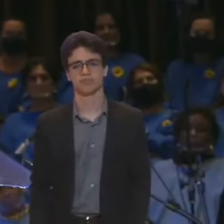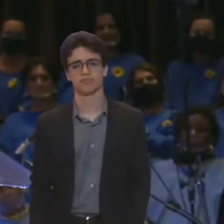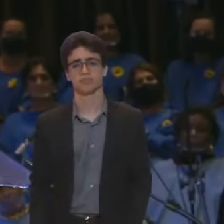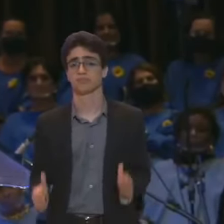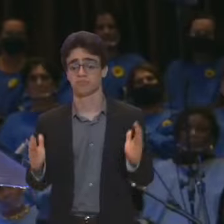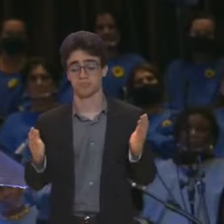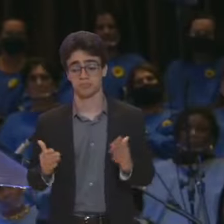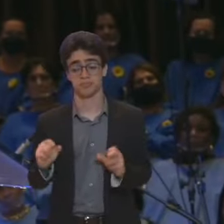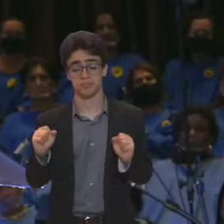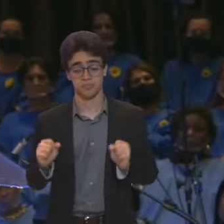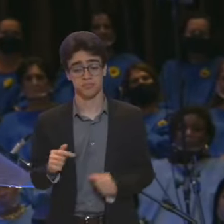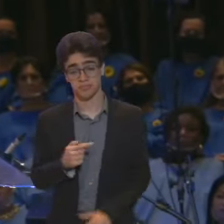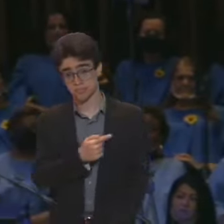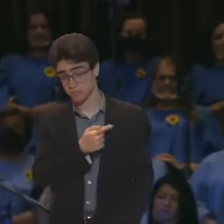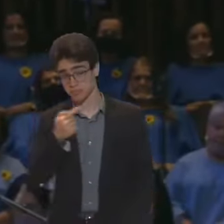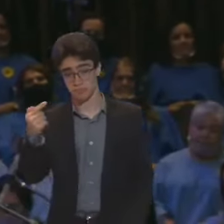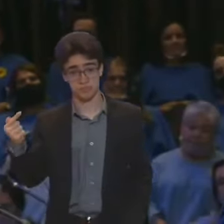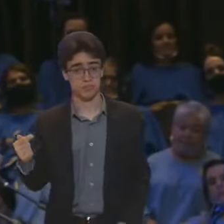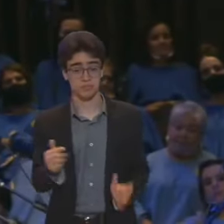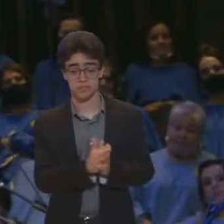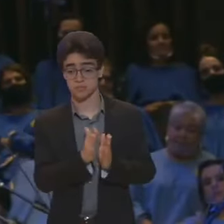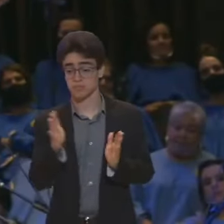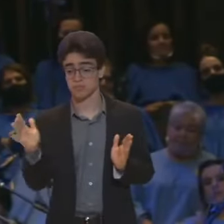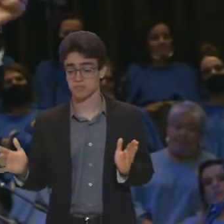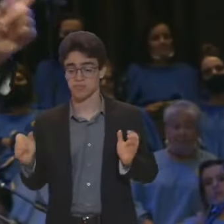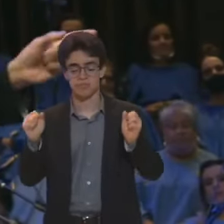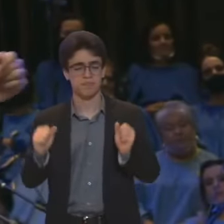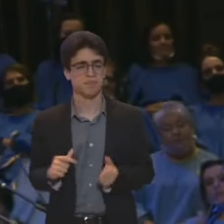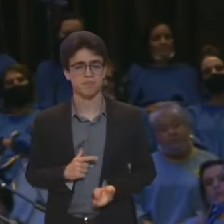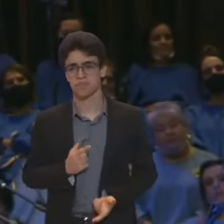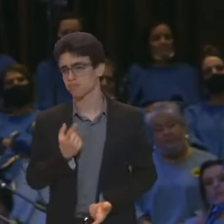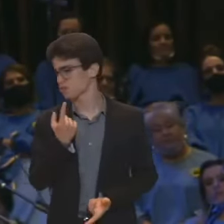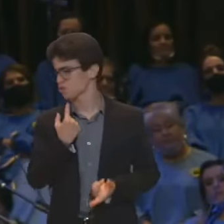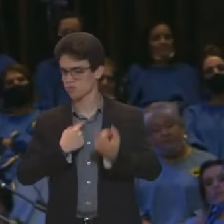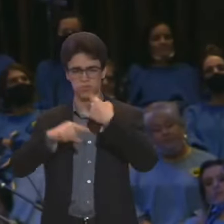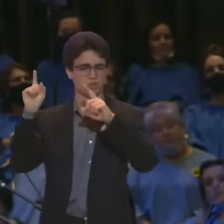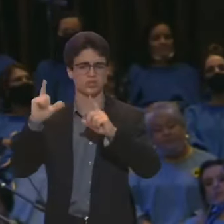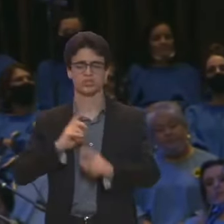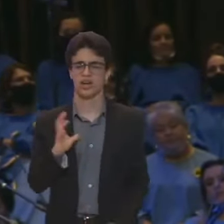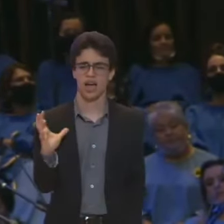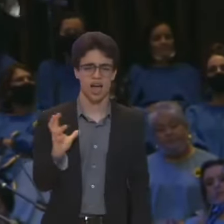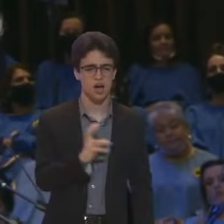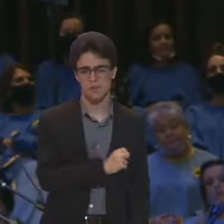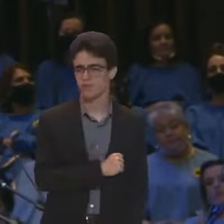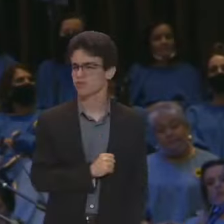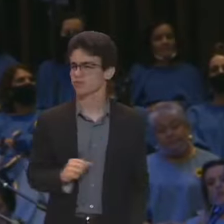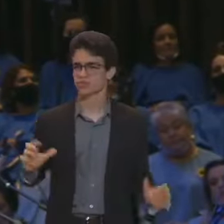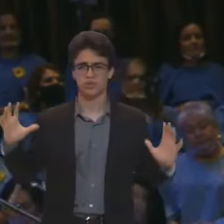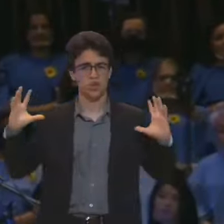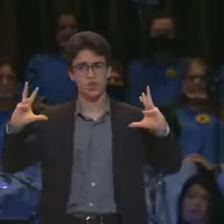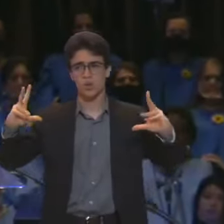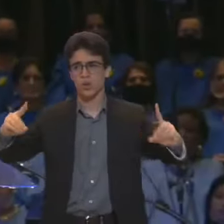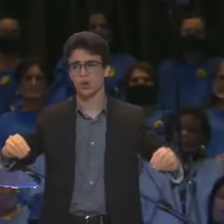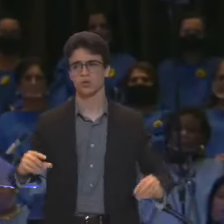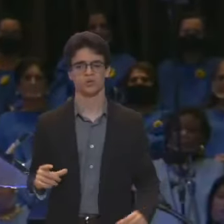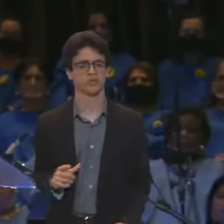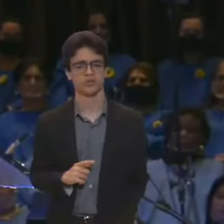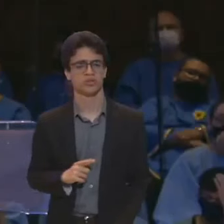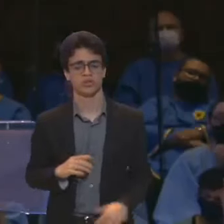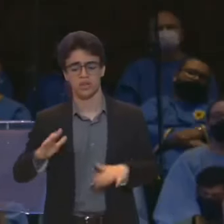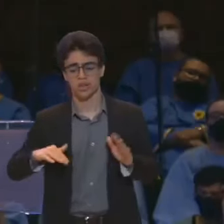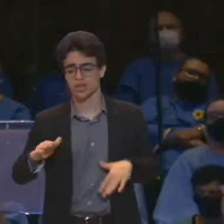Permita Deus que essa semana seja uma semana da revolução do amor aqui na vida de todos nós. Todos nós, com coisas claras.